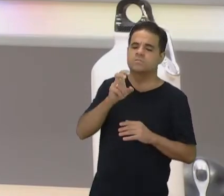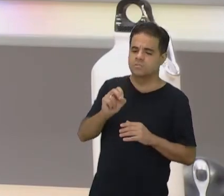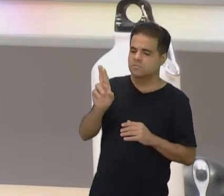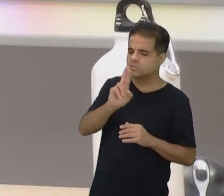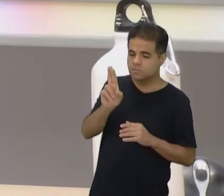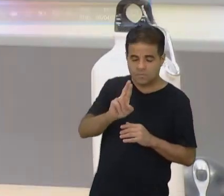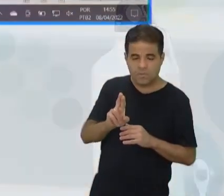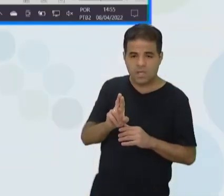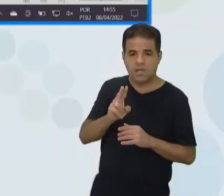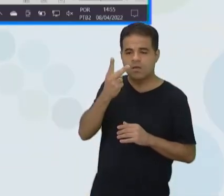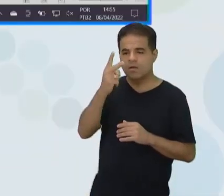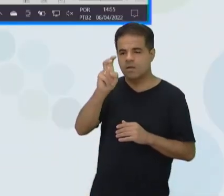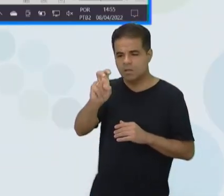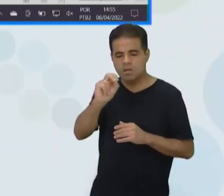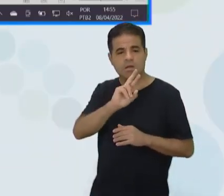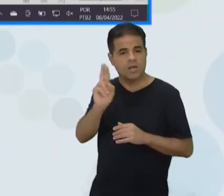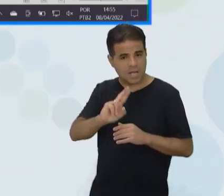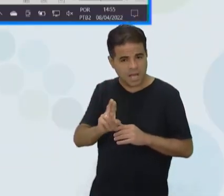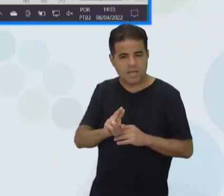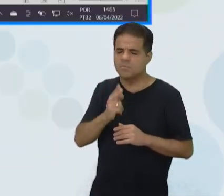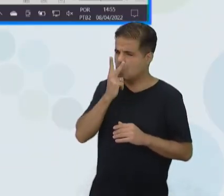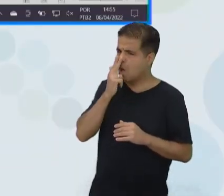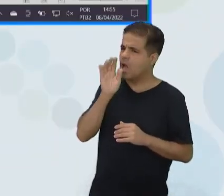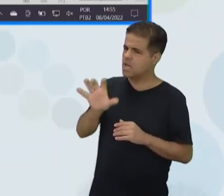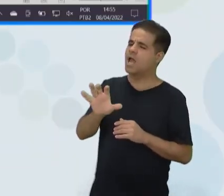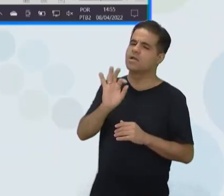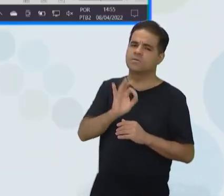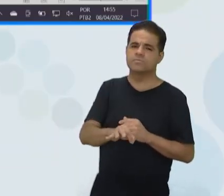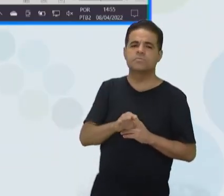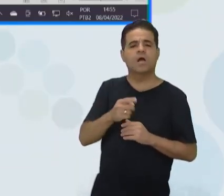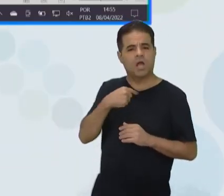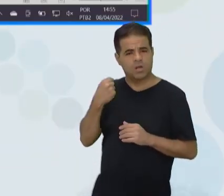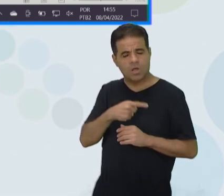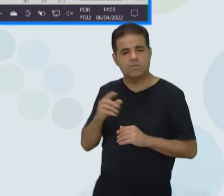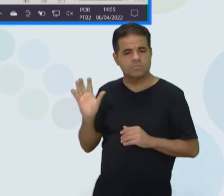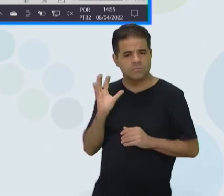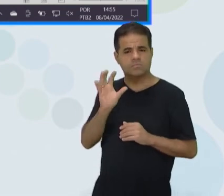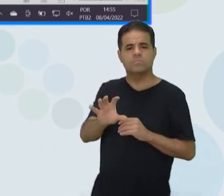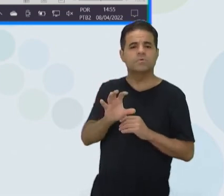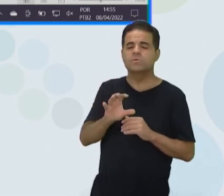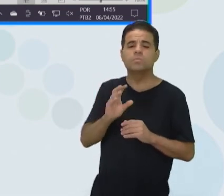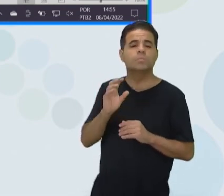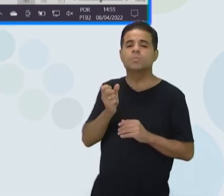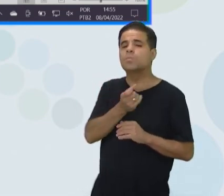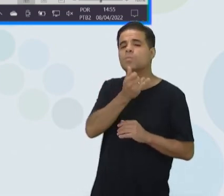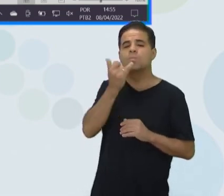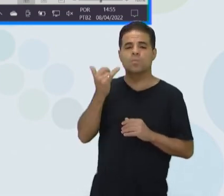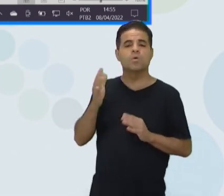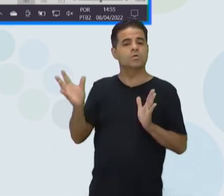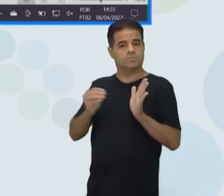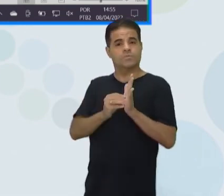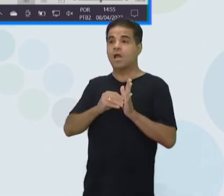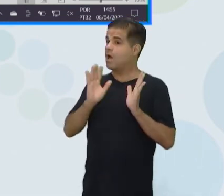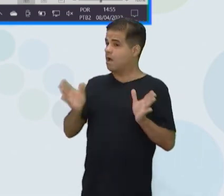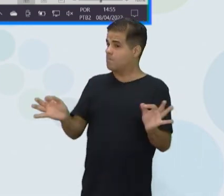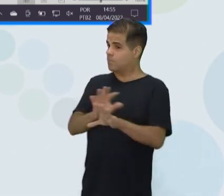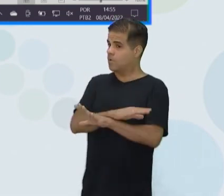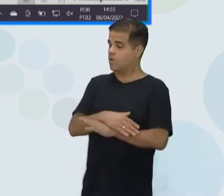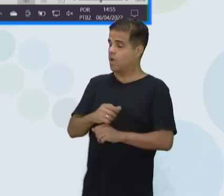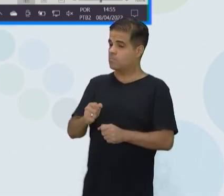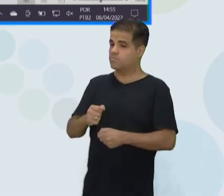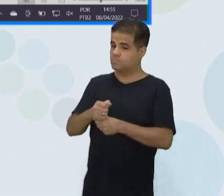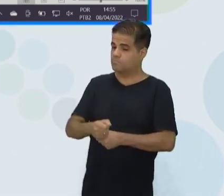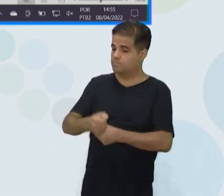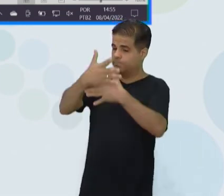R$250 de fralda. 250. Acho que deve ser isso. E aí a gente só coloca 250 e dá um enter. Porque já parece reais, né? Já aparece Ah,